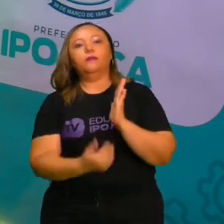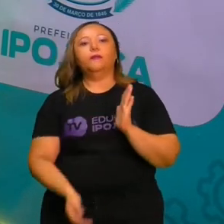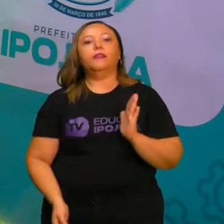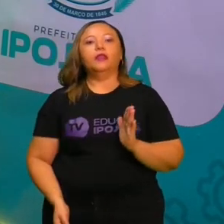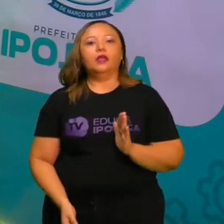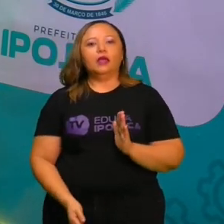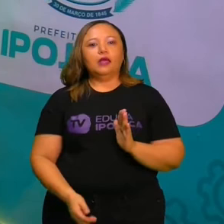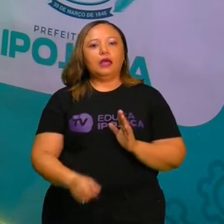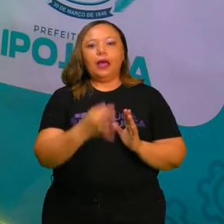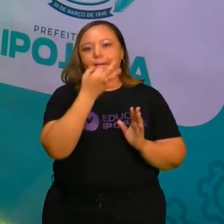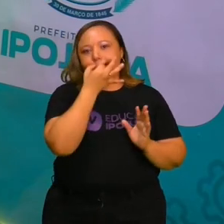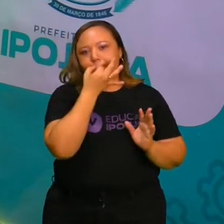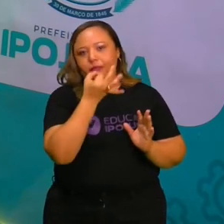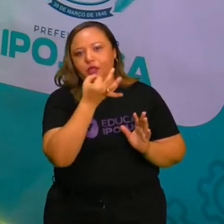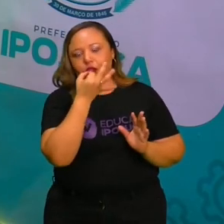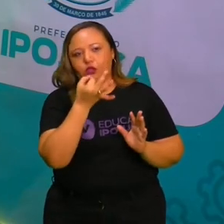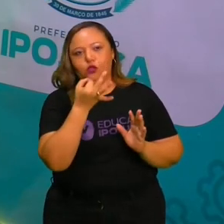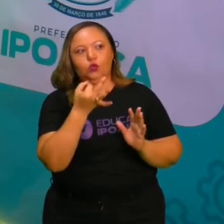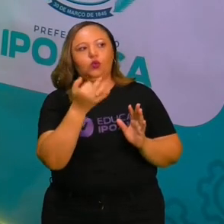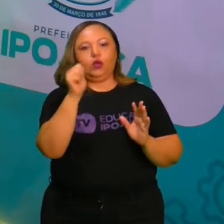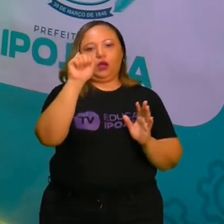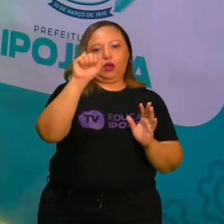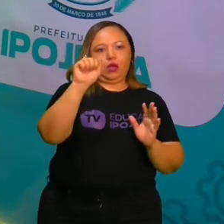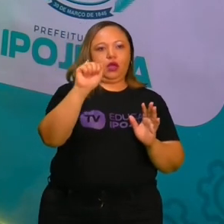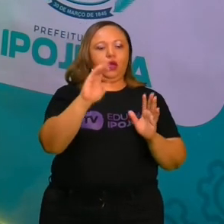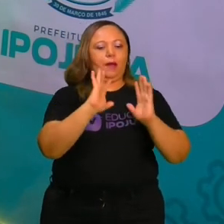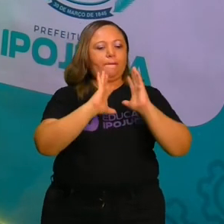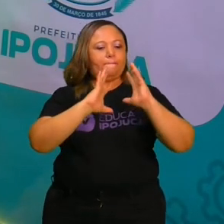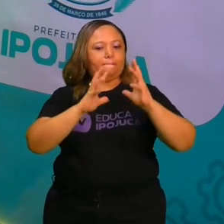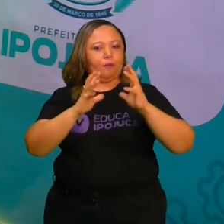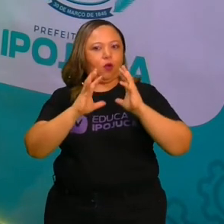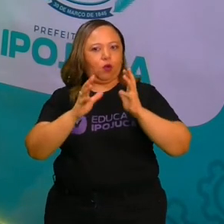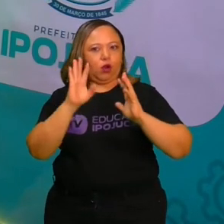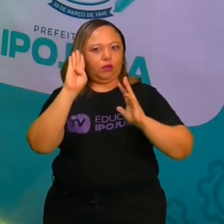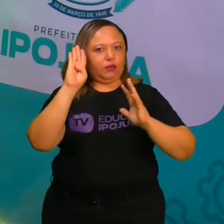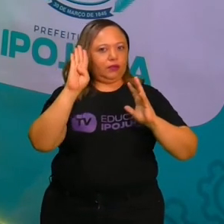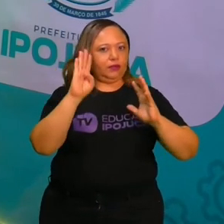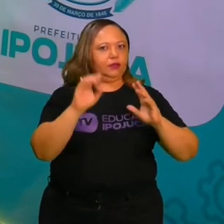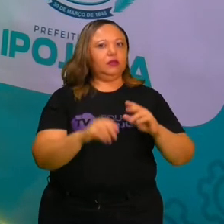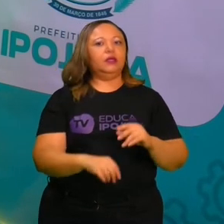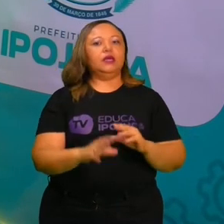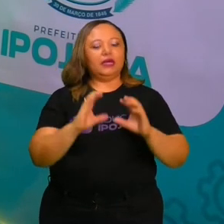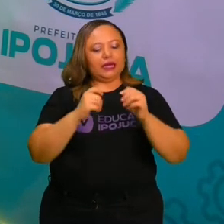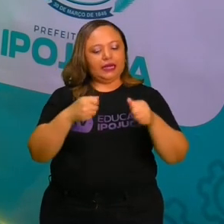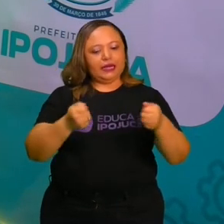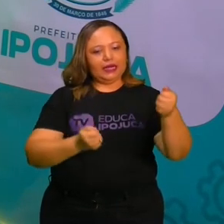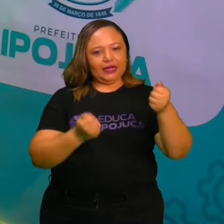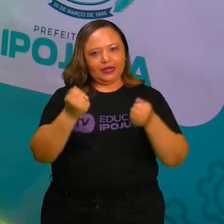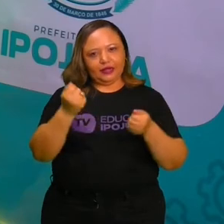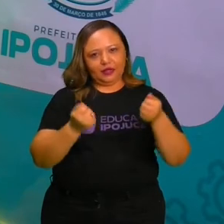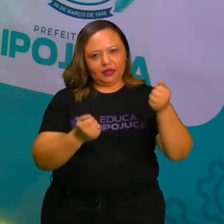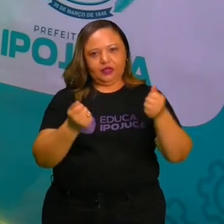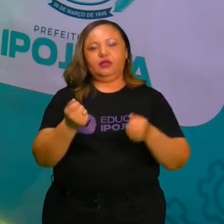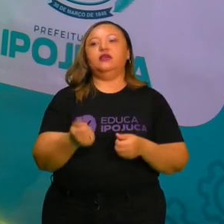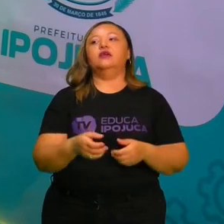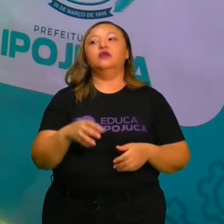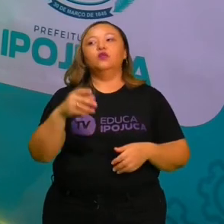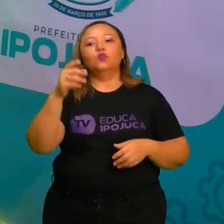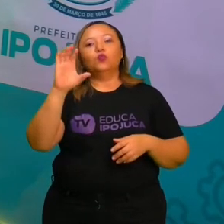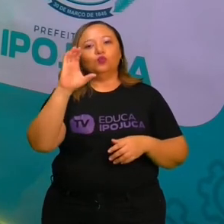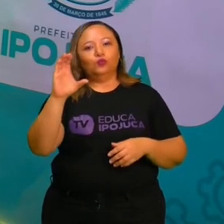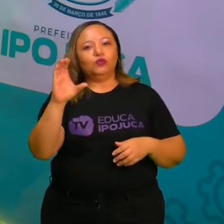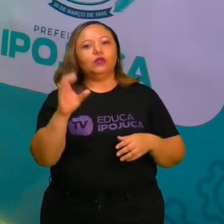Apito, que começa com a letra A. Bola, carrinho, estilingue, ioiô,